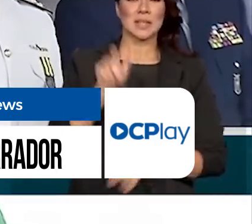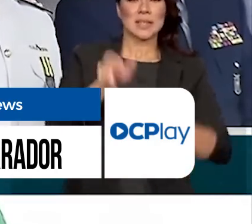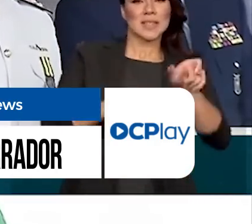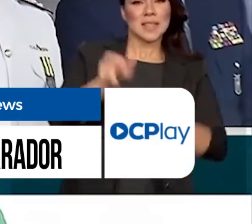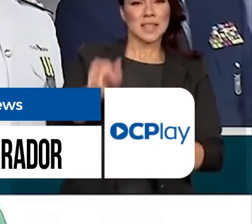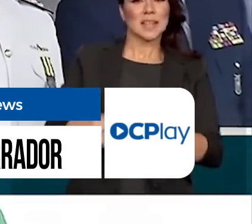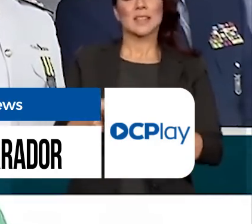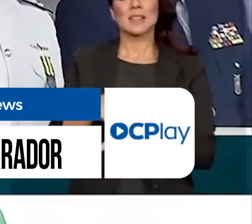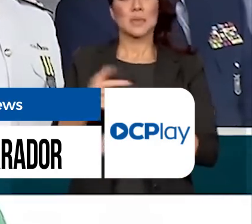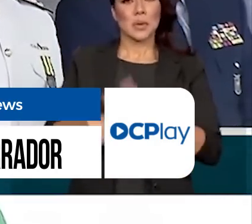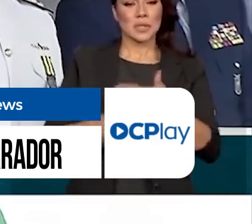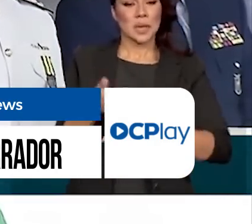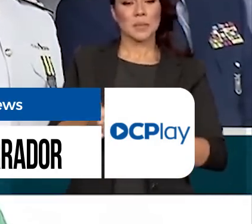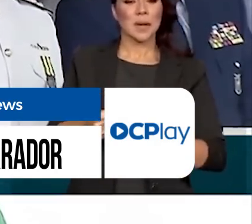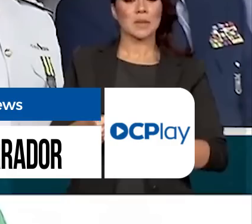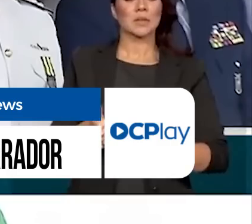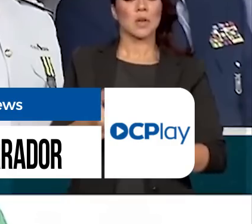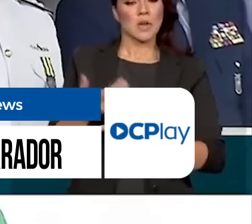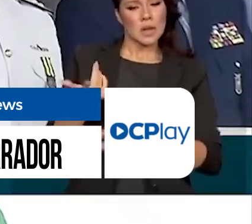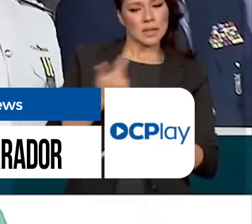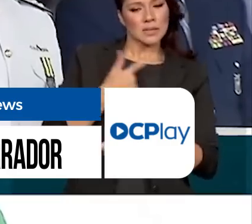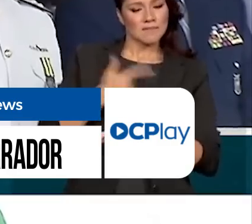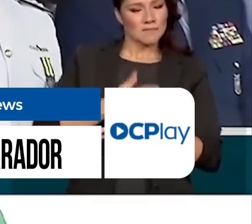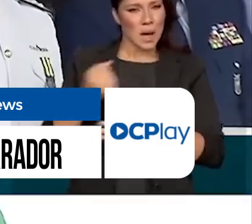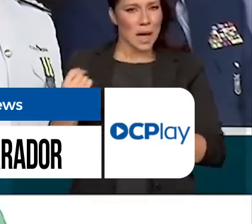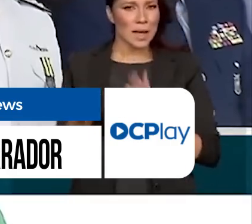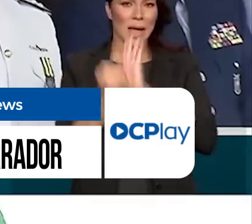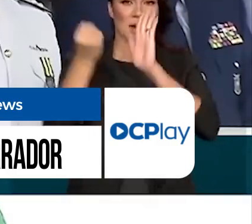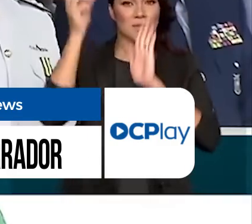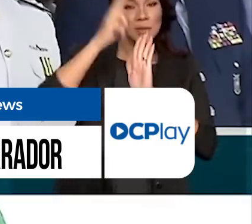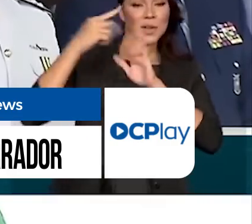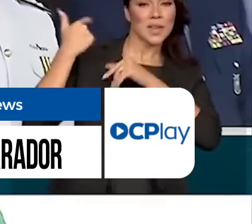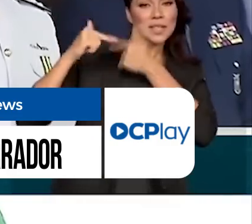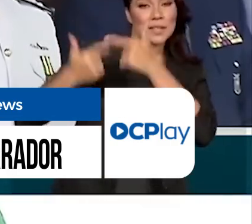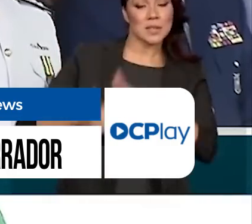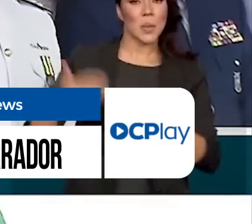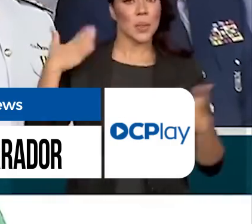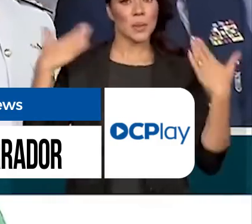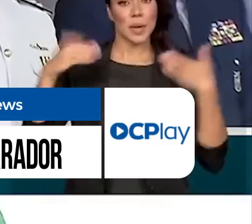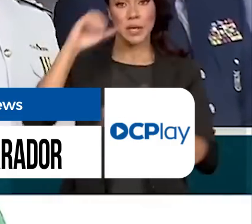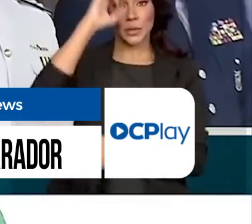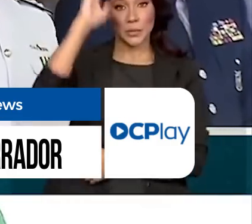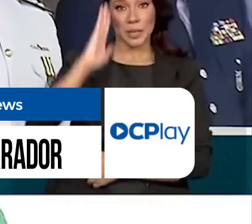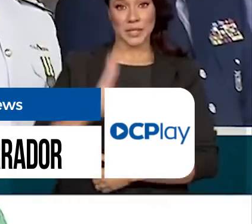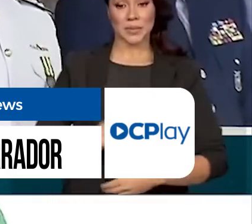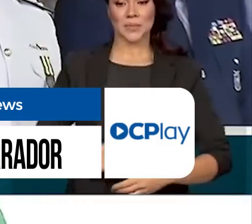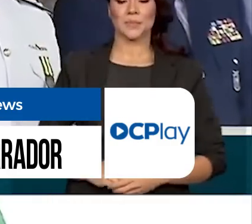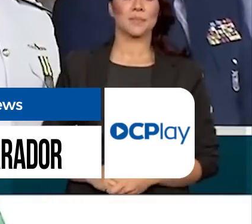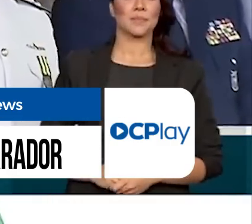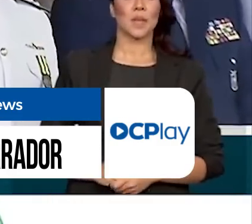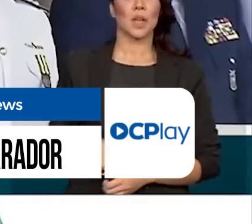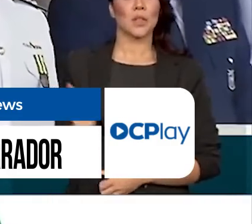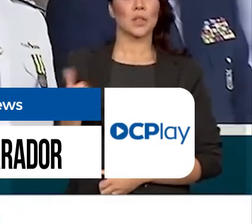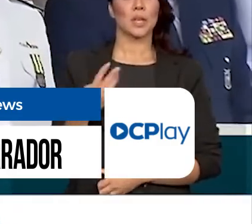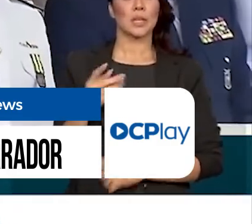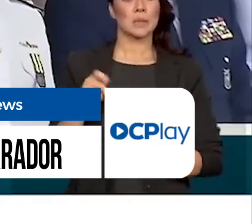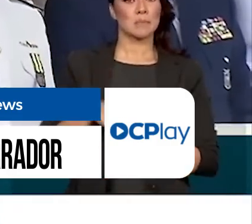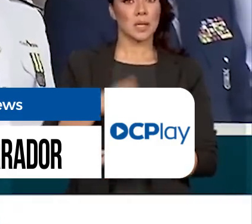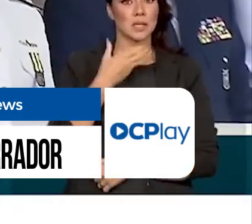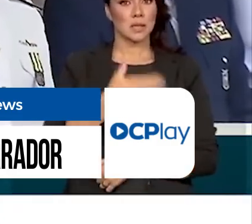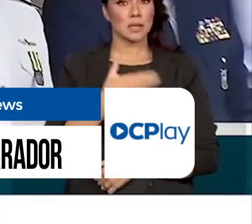daqueles que, por suas atitudes, forjaram a história e as tradições da Marinha do Brasil. No 13 de